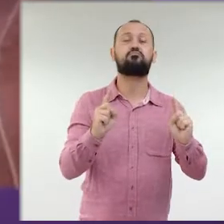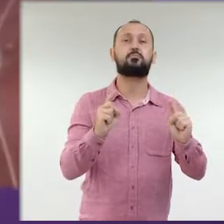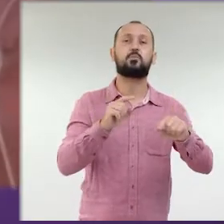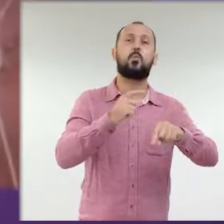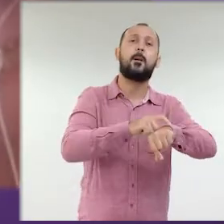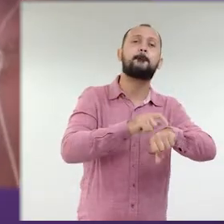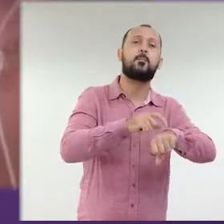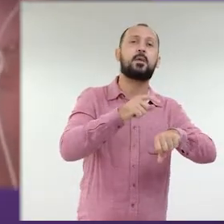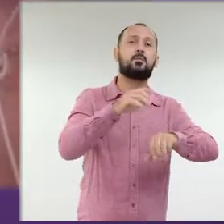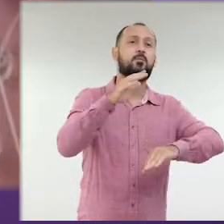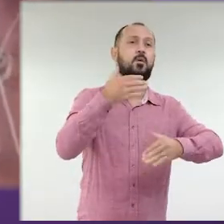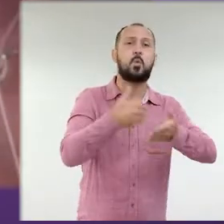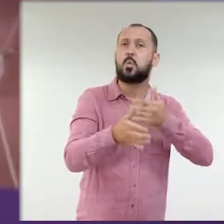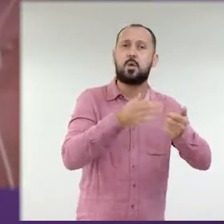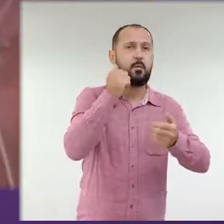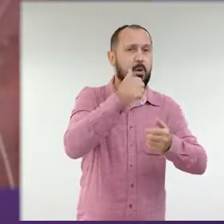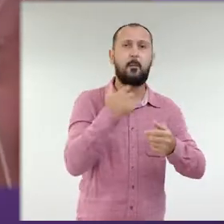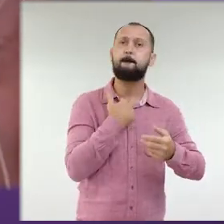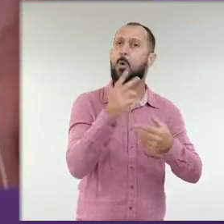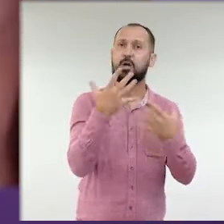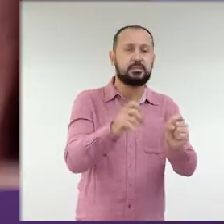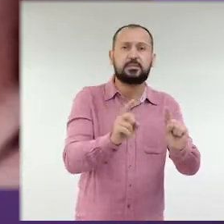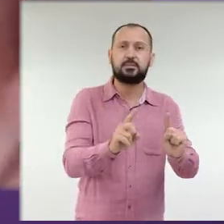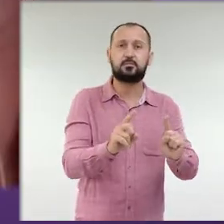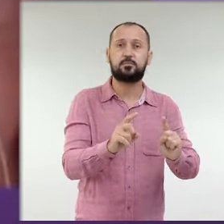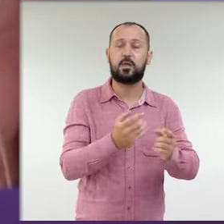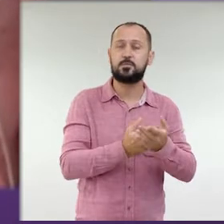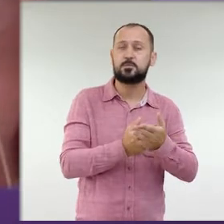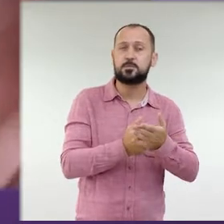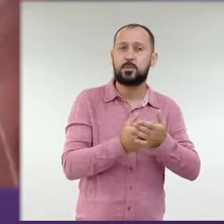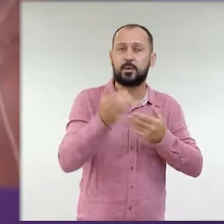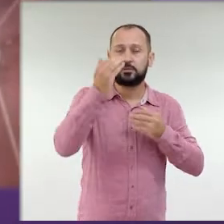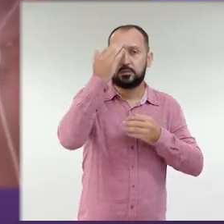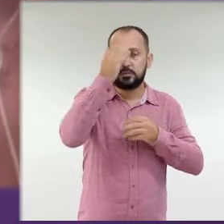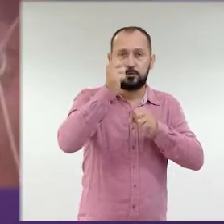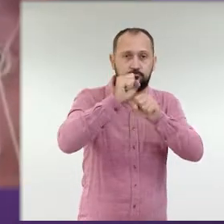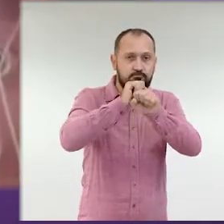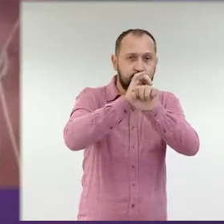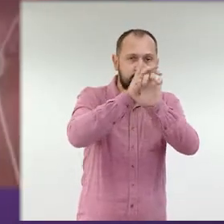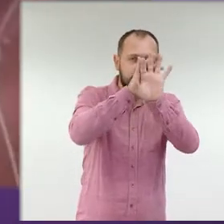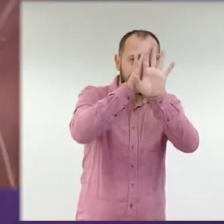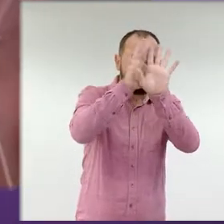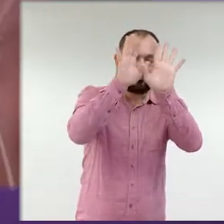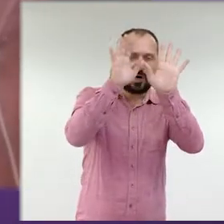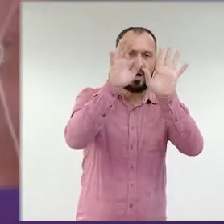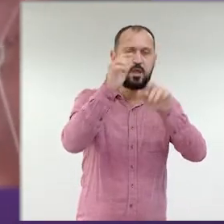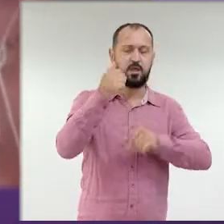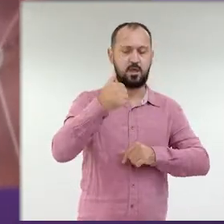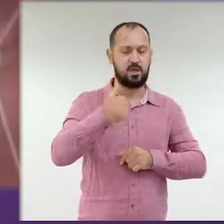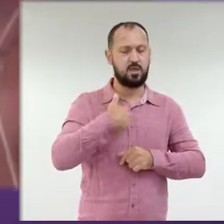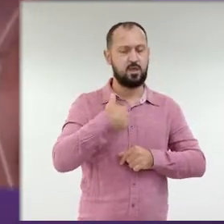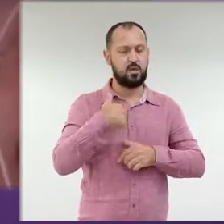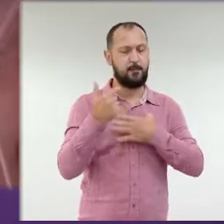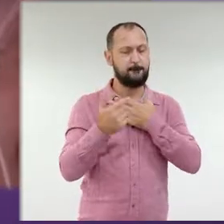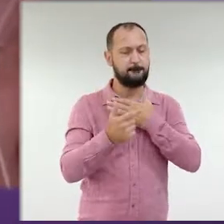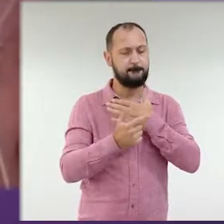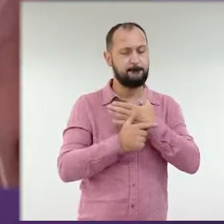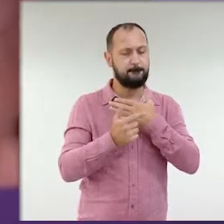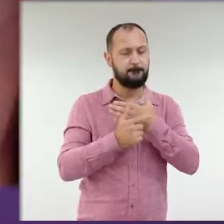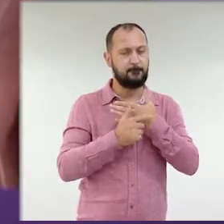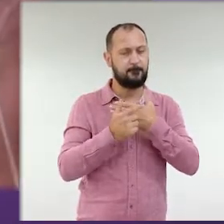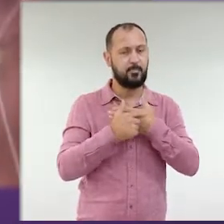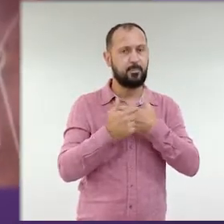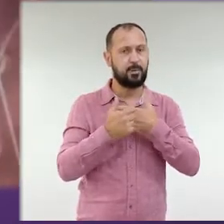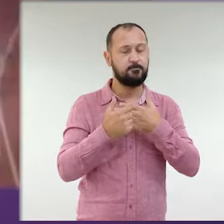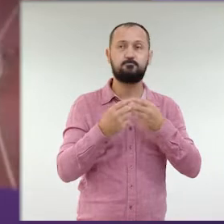que nenhuma mulher tem que aceitar, então eles começam a entender o seu papel e a partir desse entendimento de